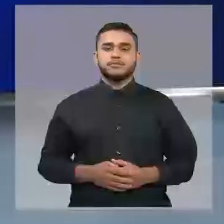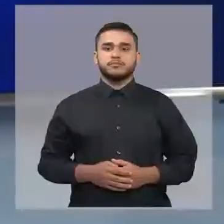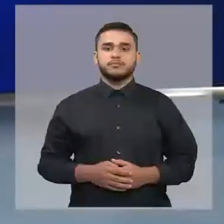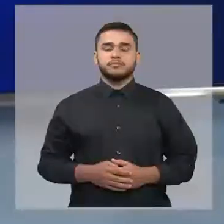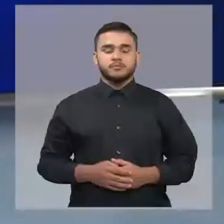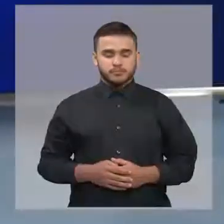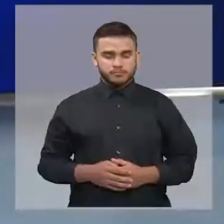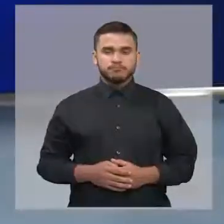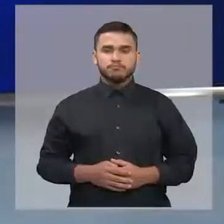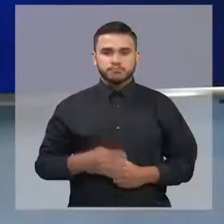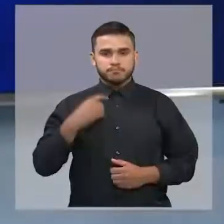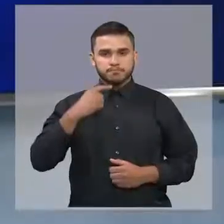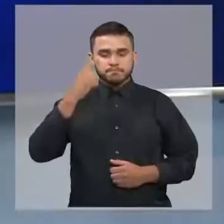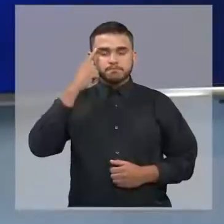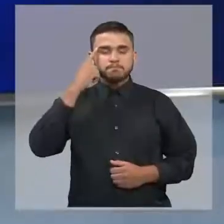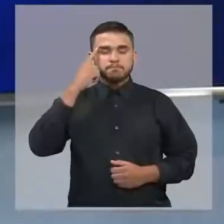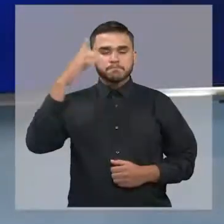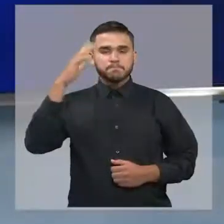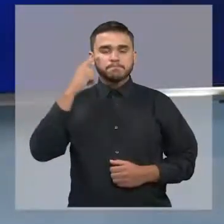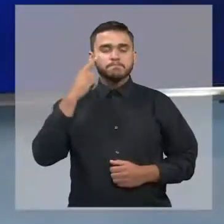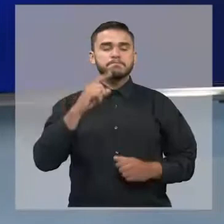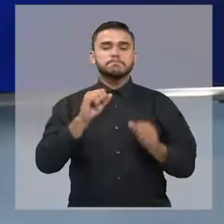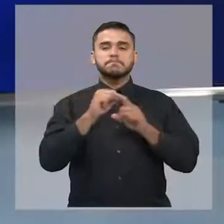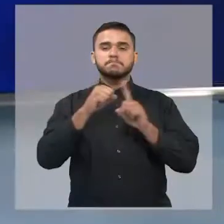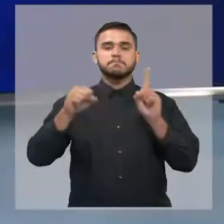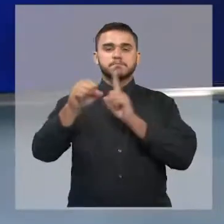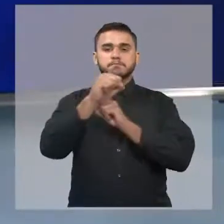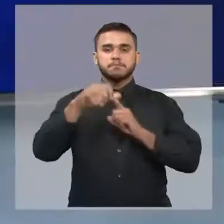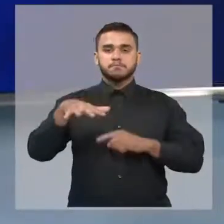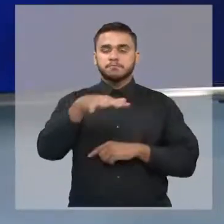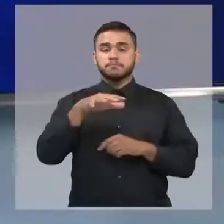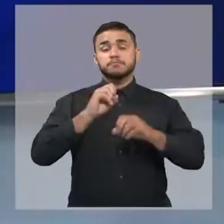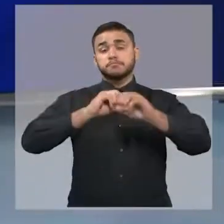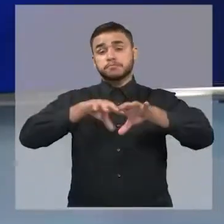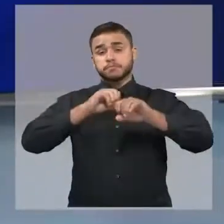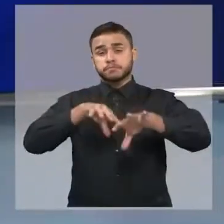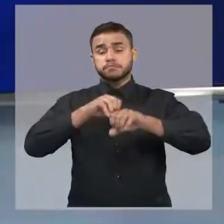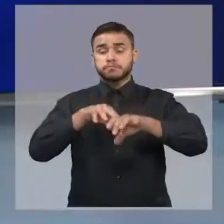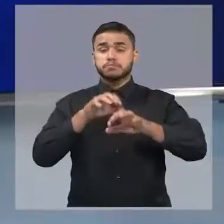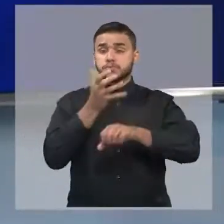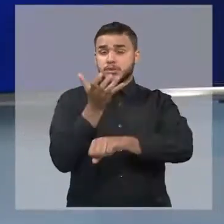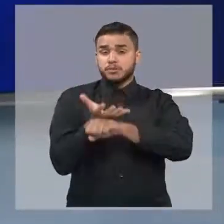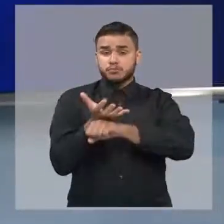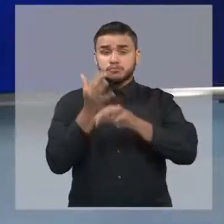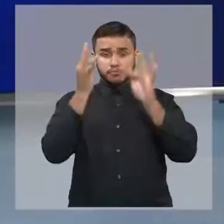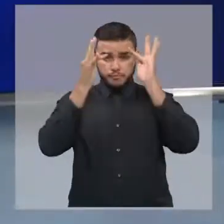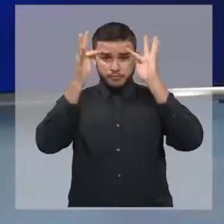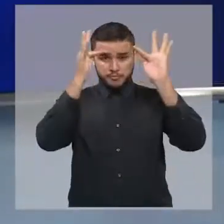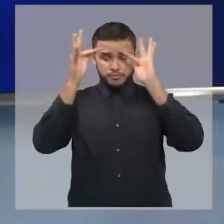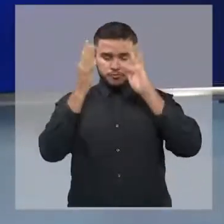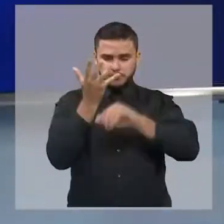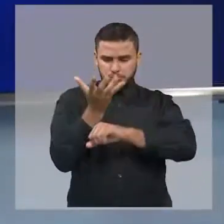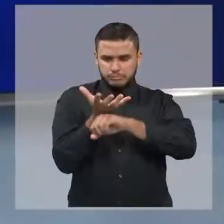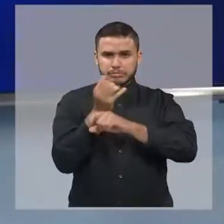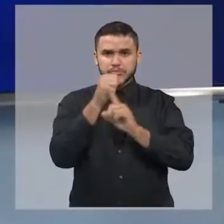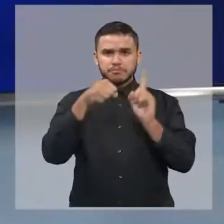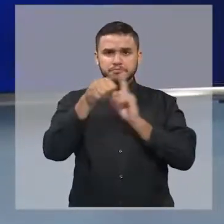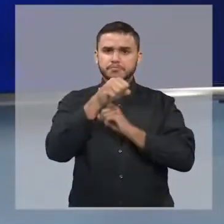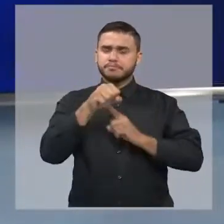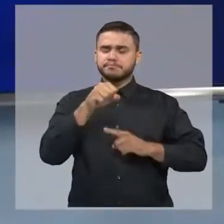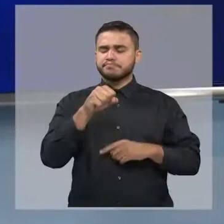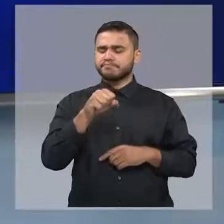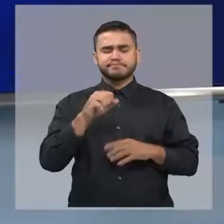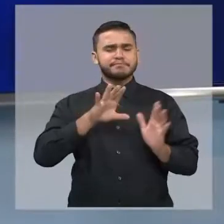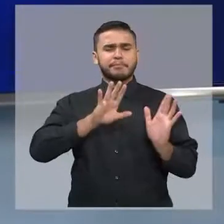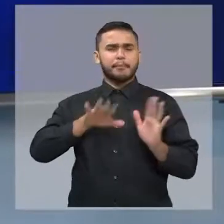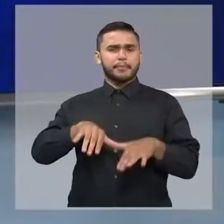Imaginemos uma sociedade em que o ensino de filosofia e sociologia não é prioridade para formar